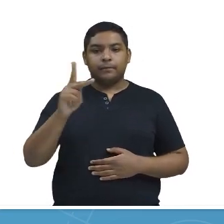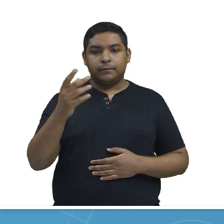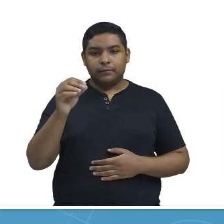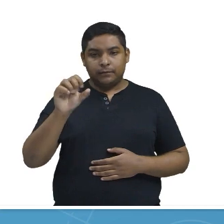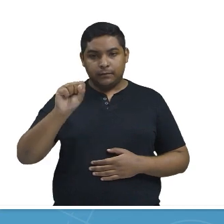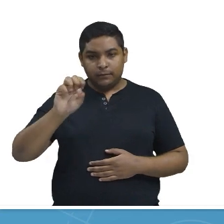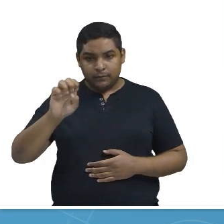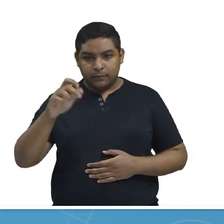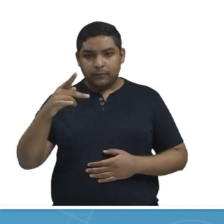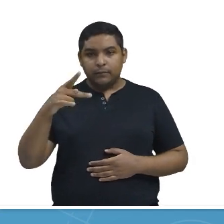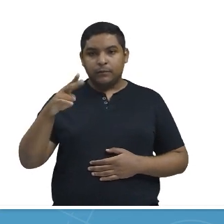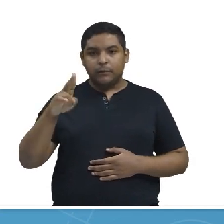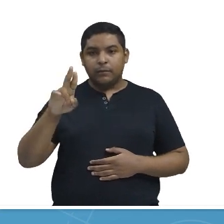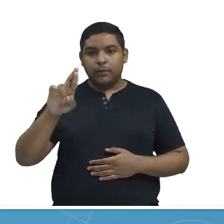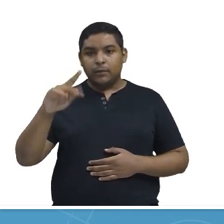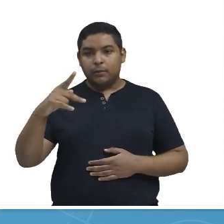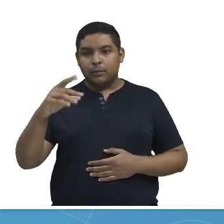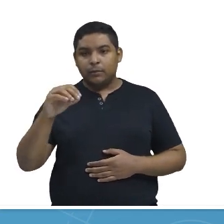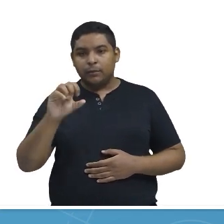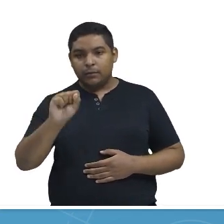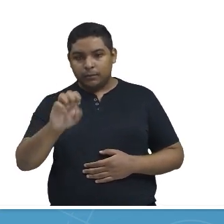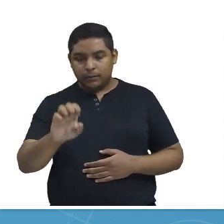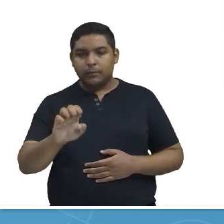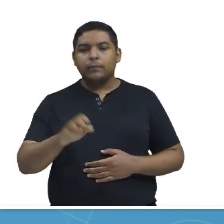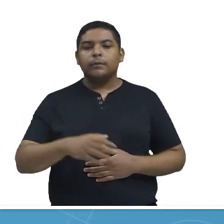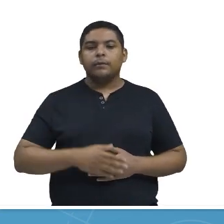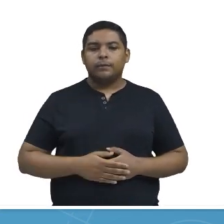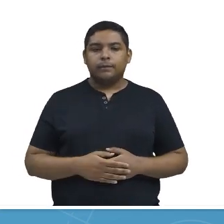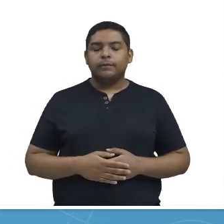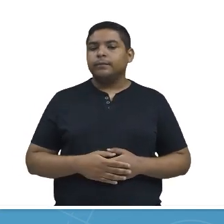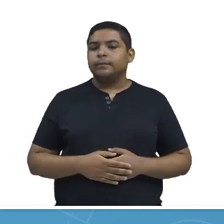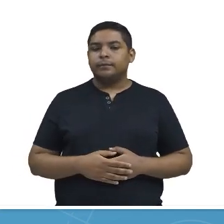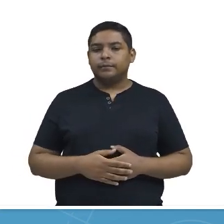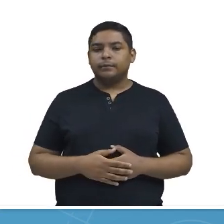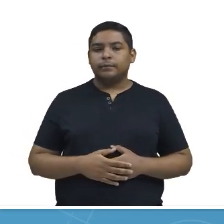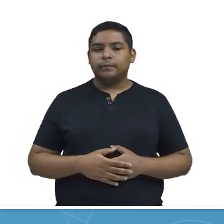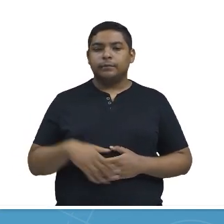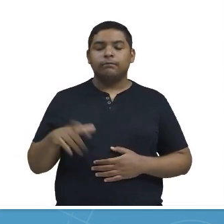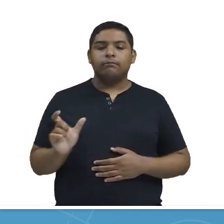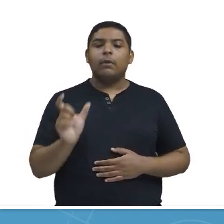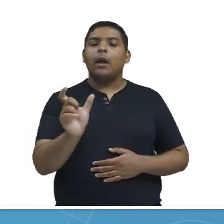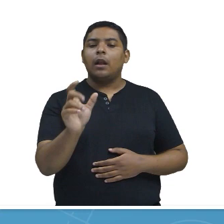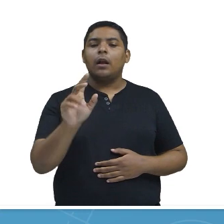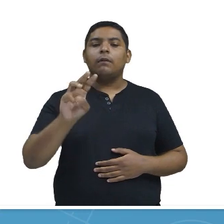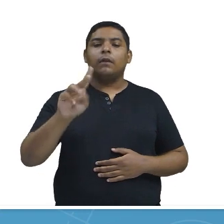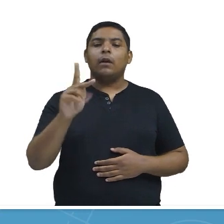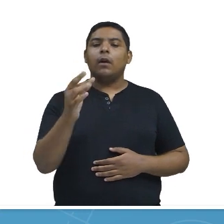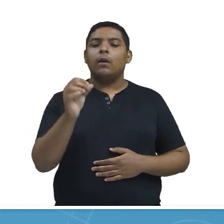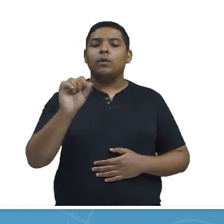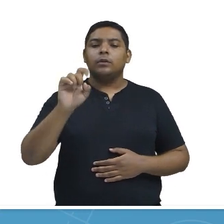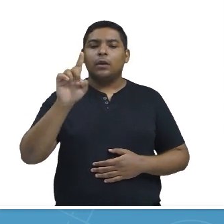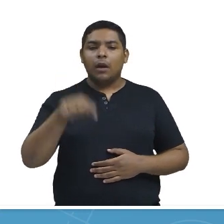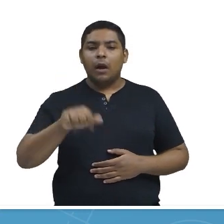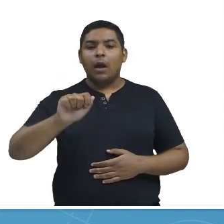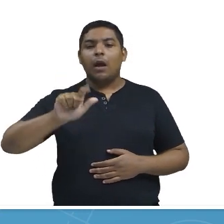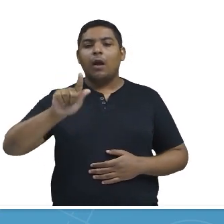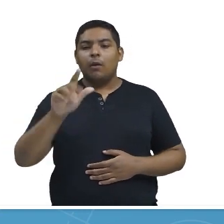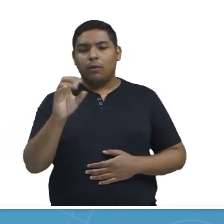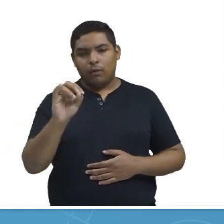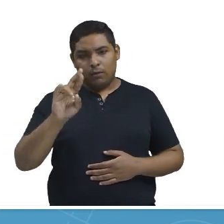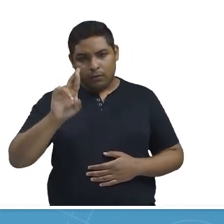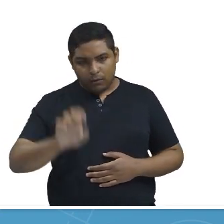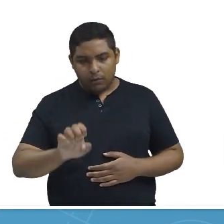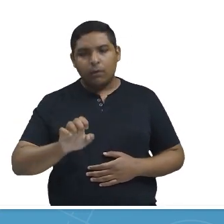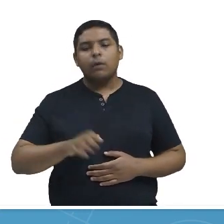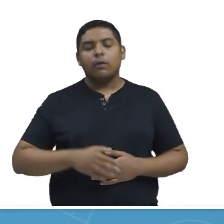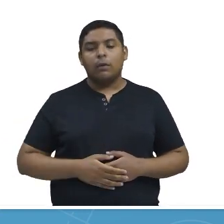alert people to this topic. Quem é que está na frente da palavra whose? People. É a palavra Al Gore. Então, o Al Gore, essa